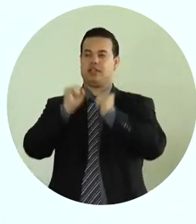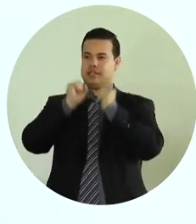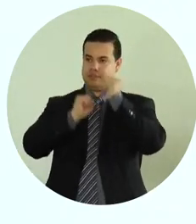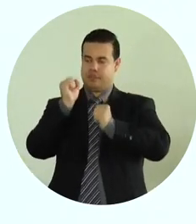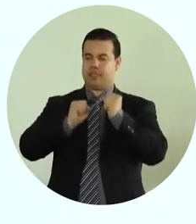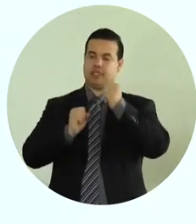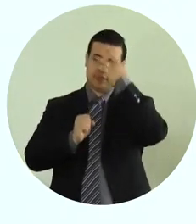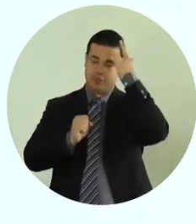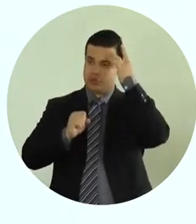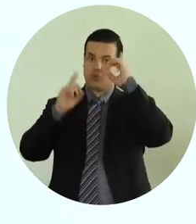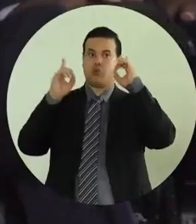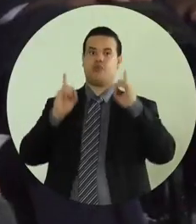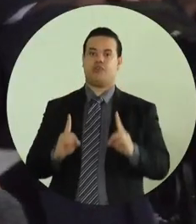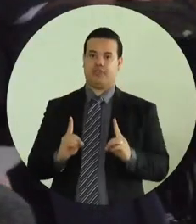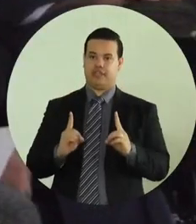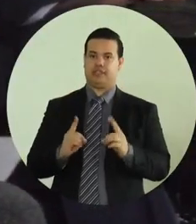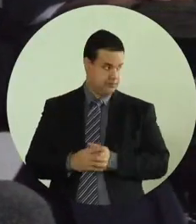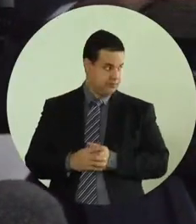Deficiência.